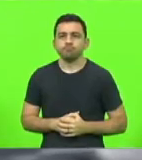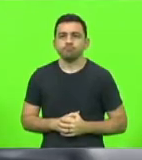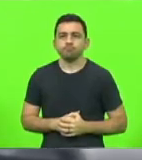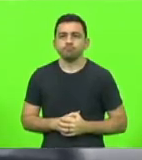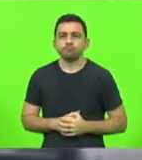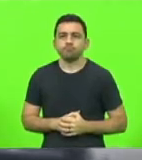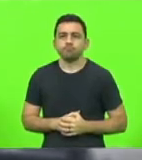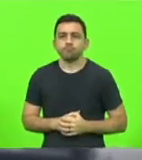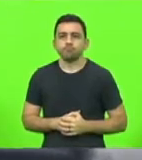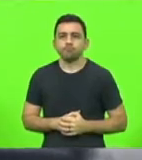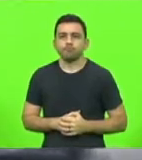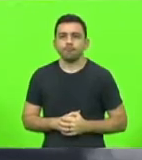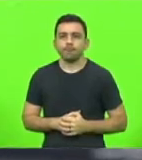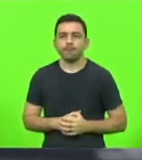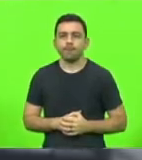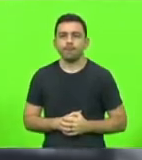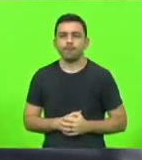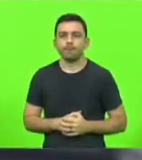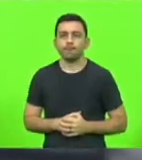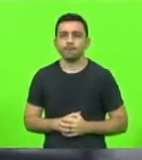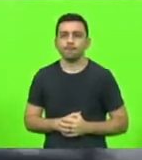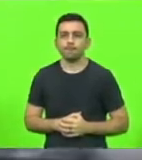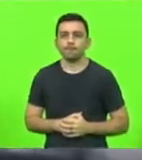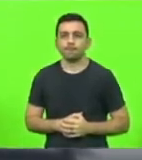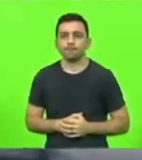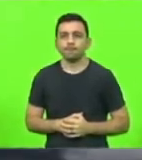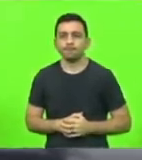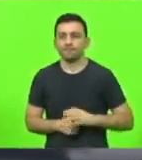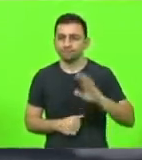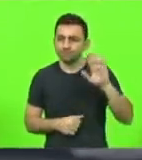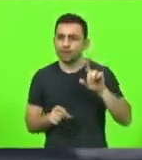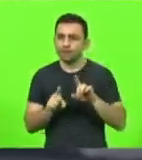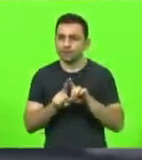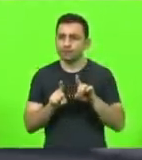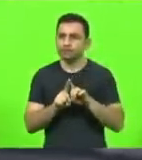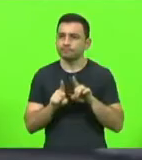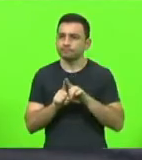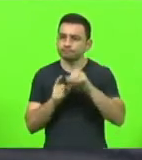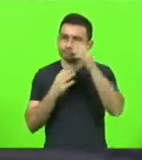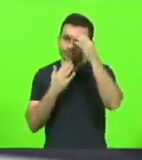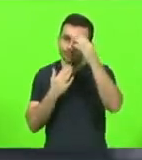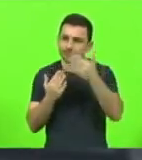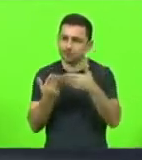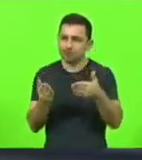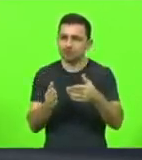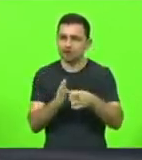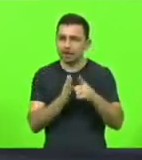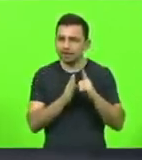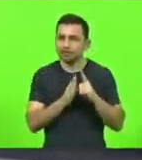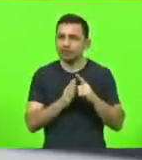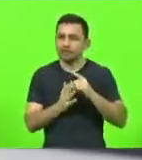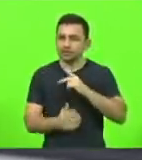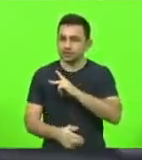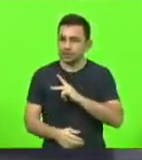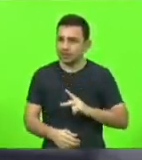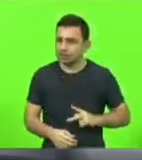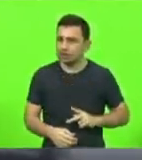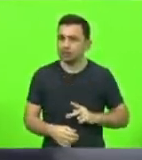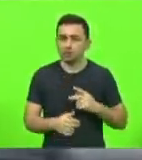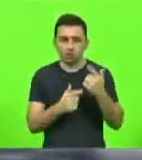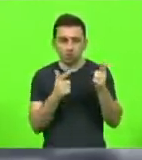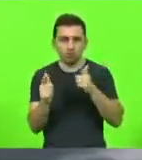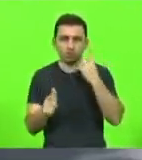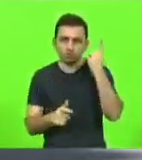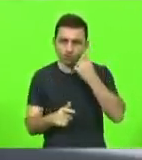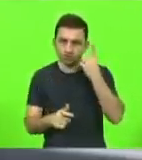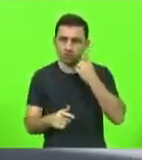Deputado Vicente. Obrigado, deputado Gerri, aos que me antecederam, presidente, demais deputados e